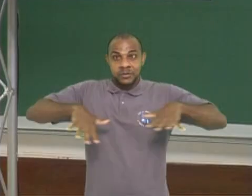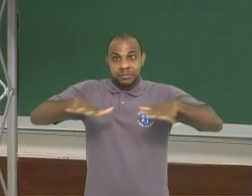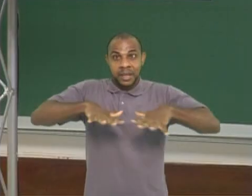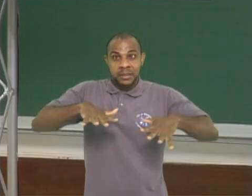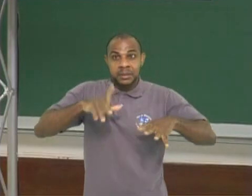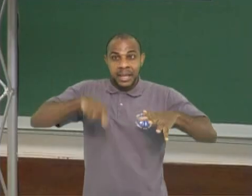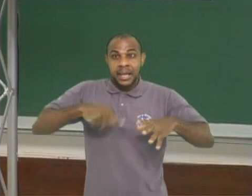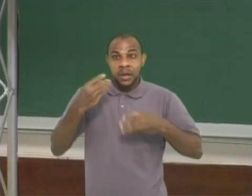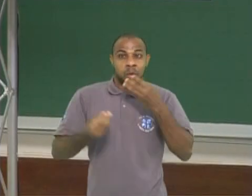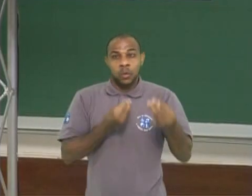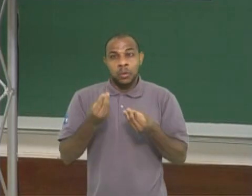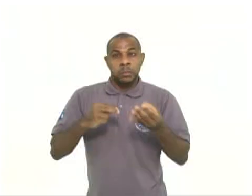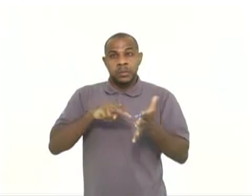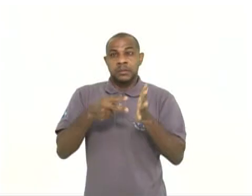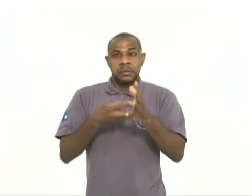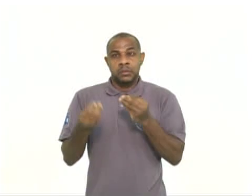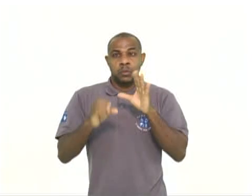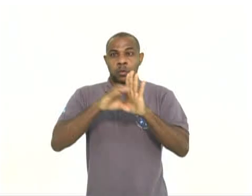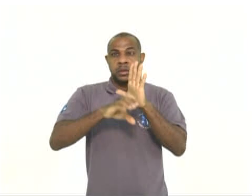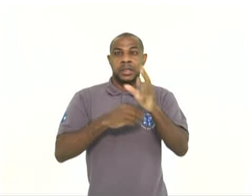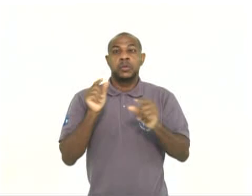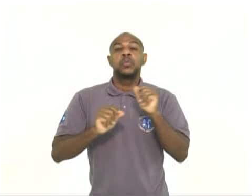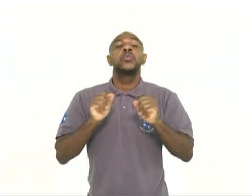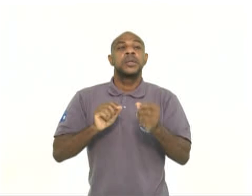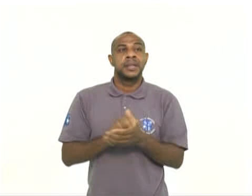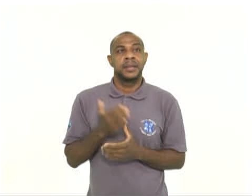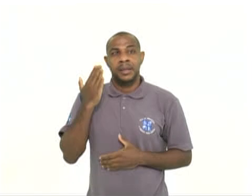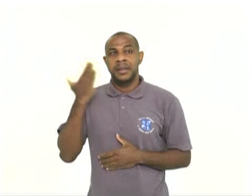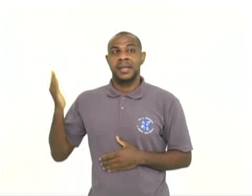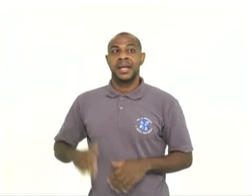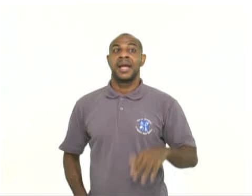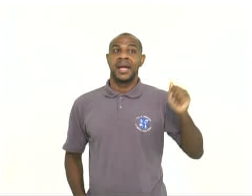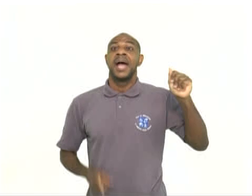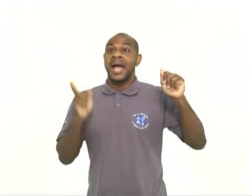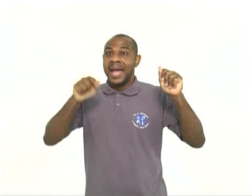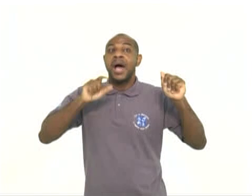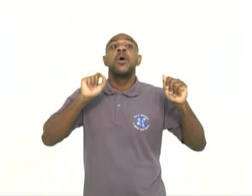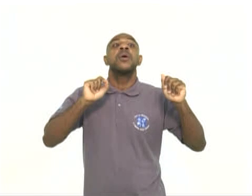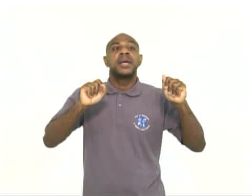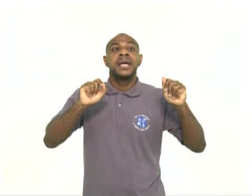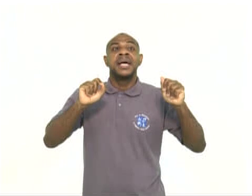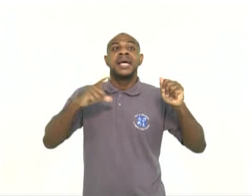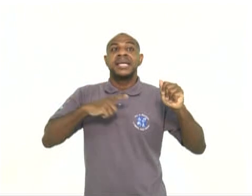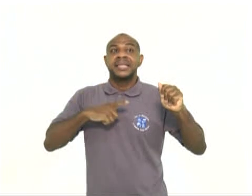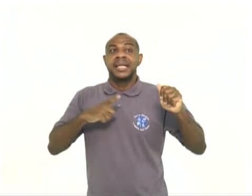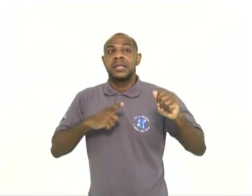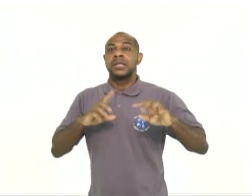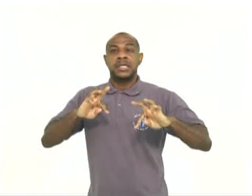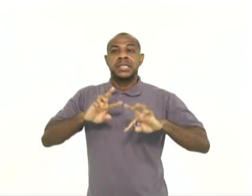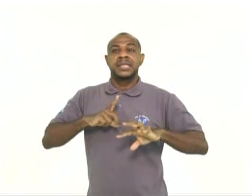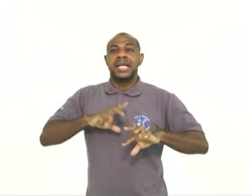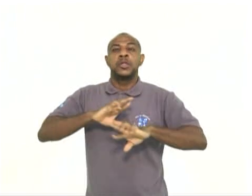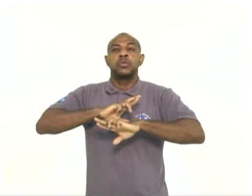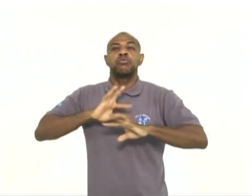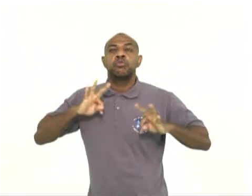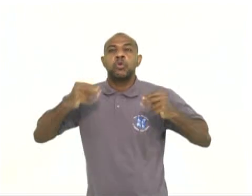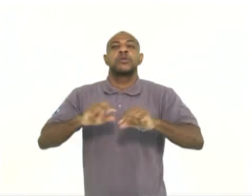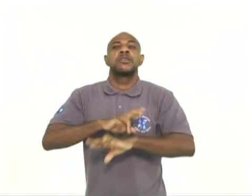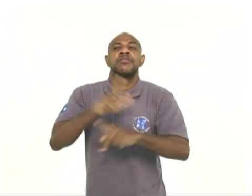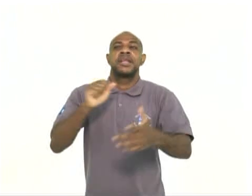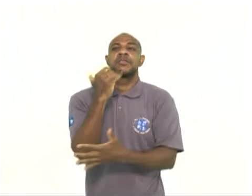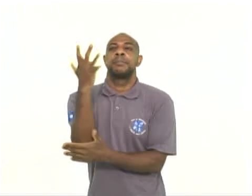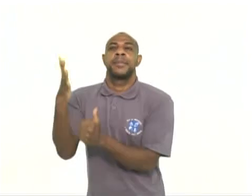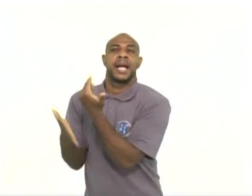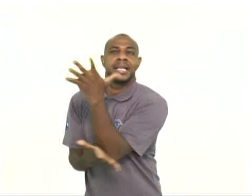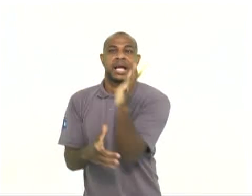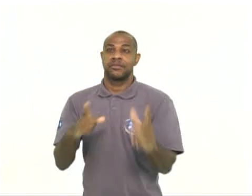definido como: alternativa A, aquele composto por todas as diferentes paisagens